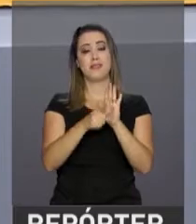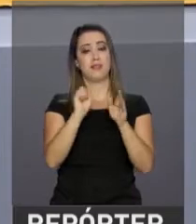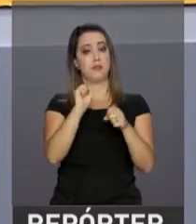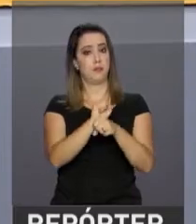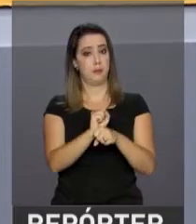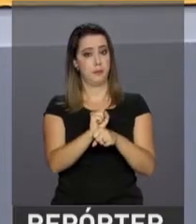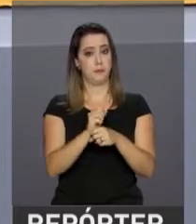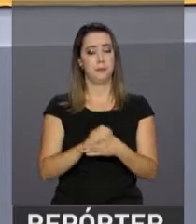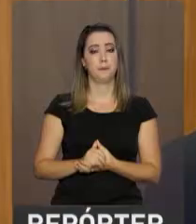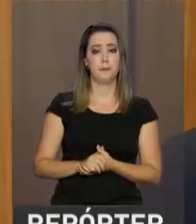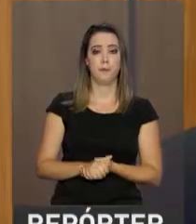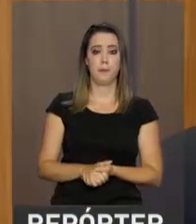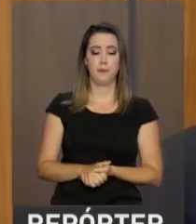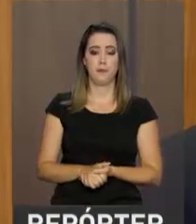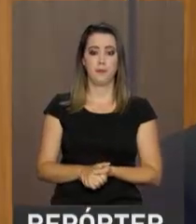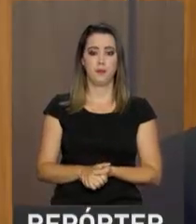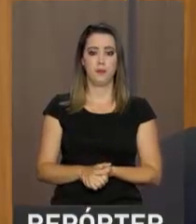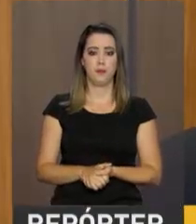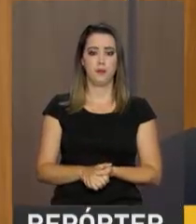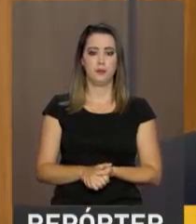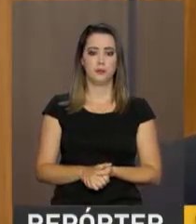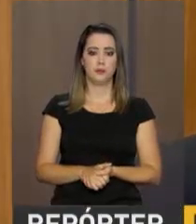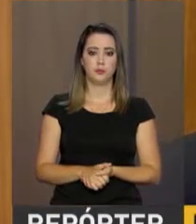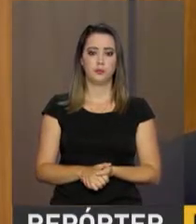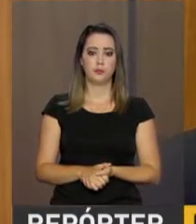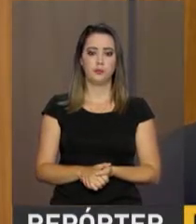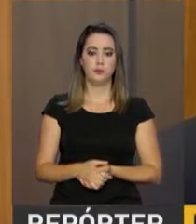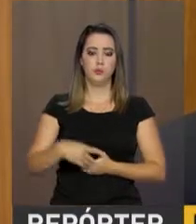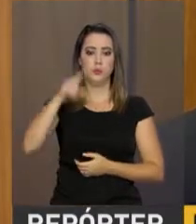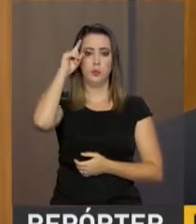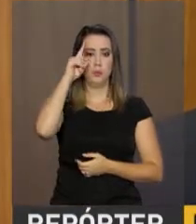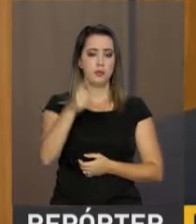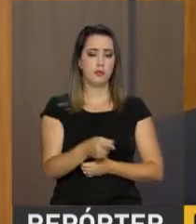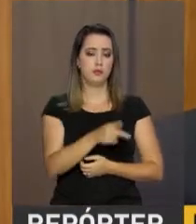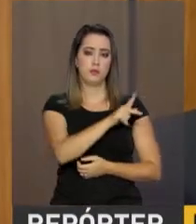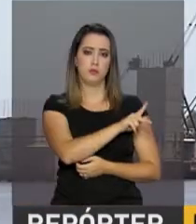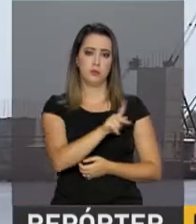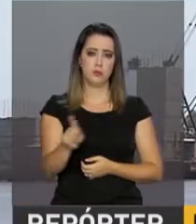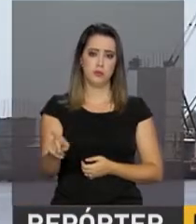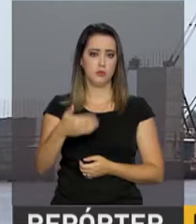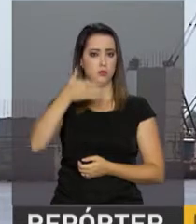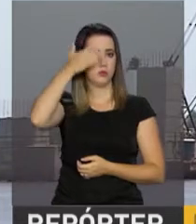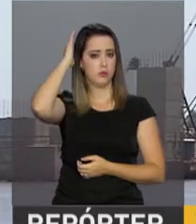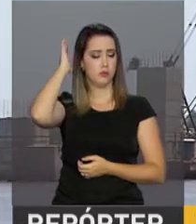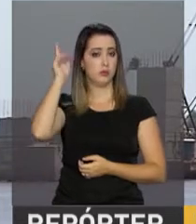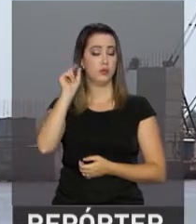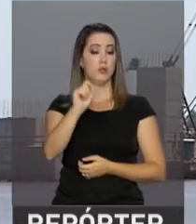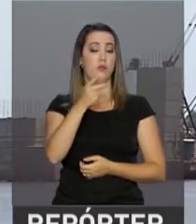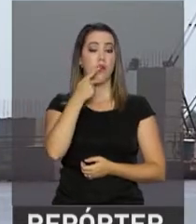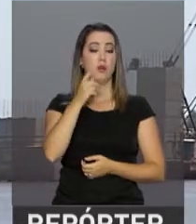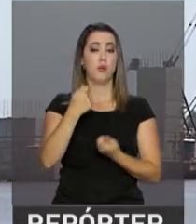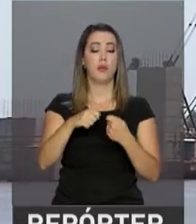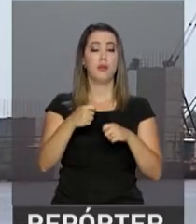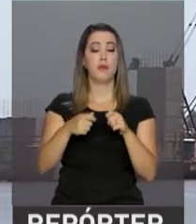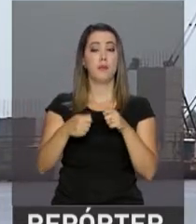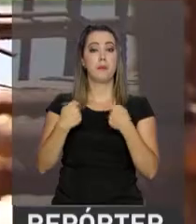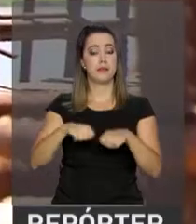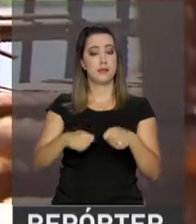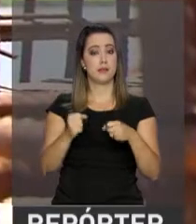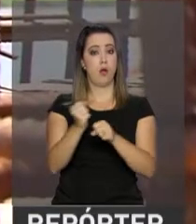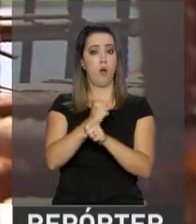retomadas a determinação do presidente teme foi disse pegar obras que estavam paralisadas